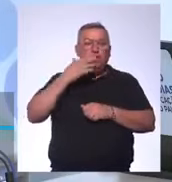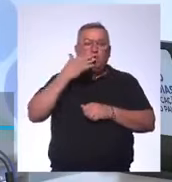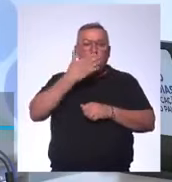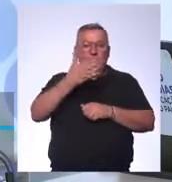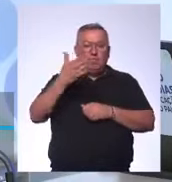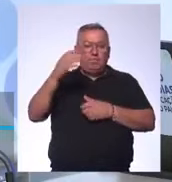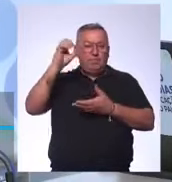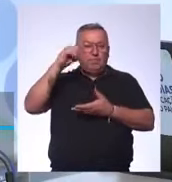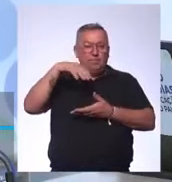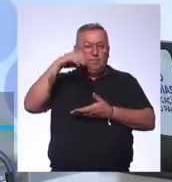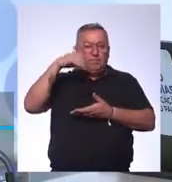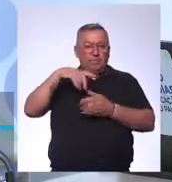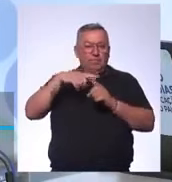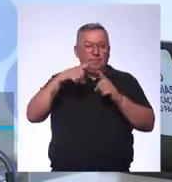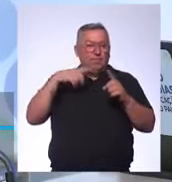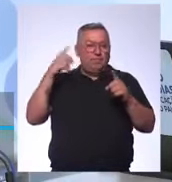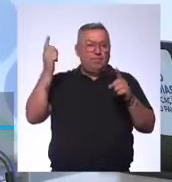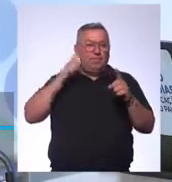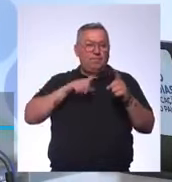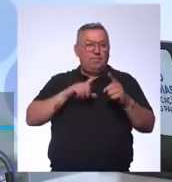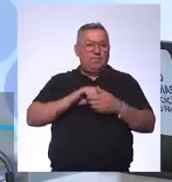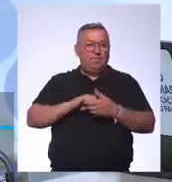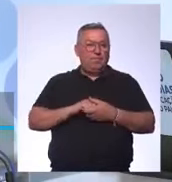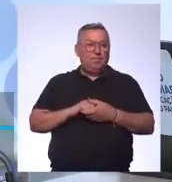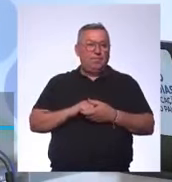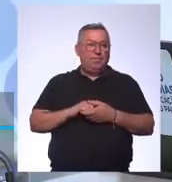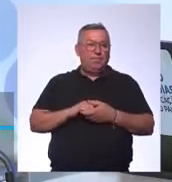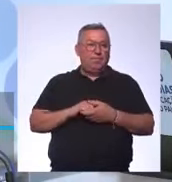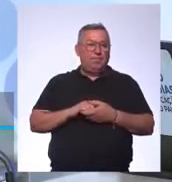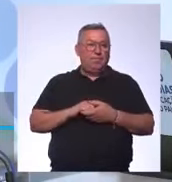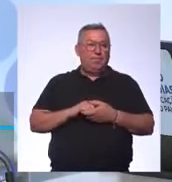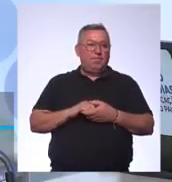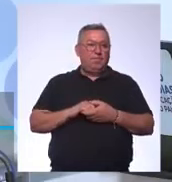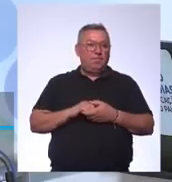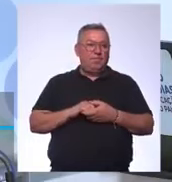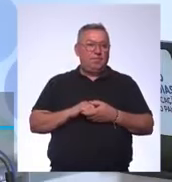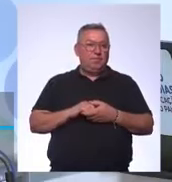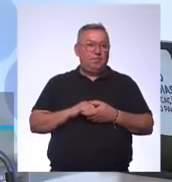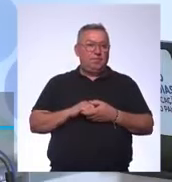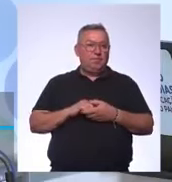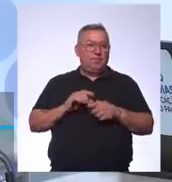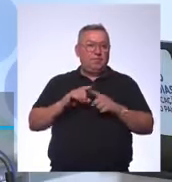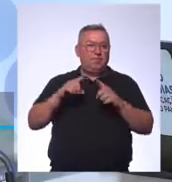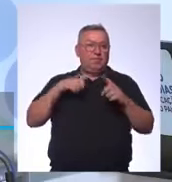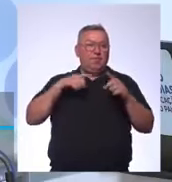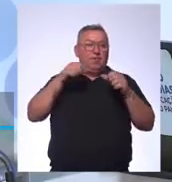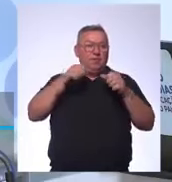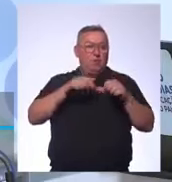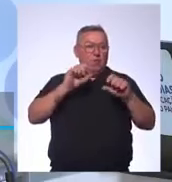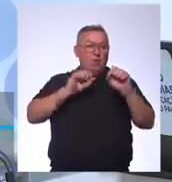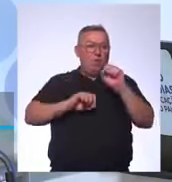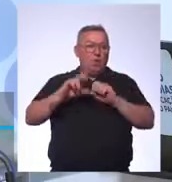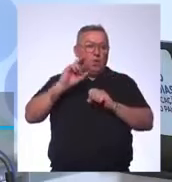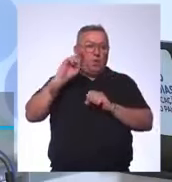vocês tirarem o print, porque senão a gente não consegue, né, voltar o tempo todo, ok? Mas ficou aí,